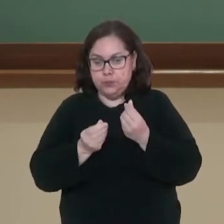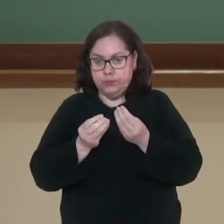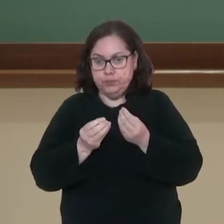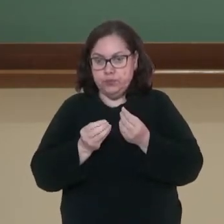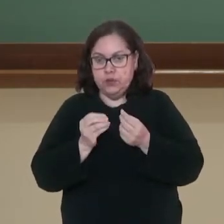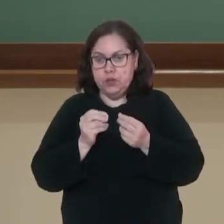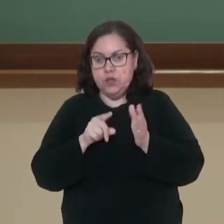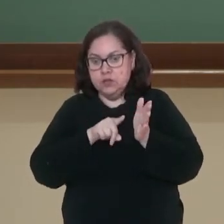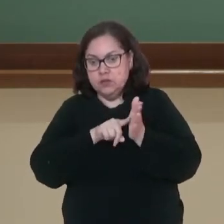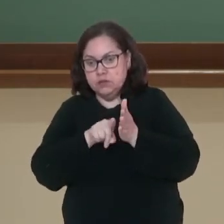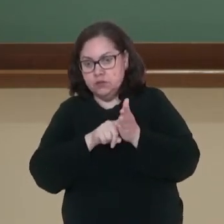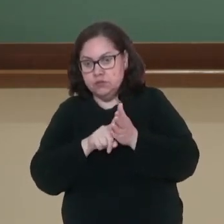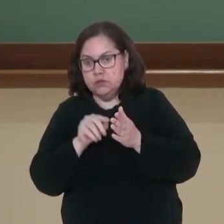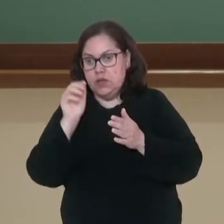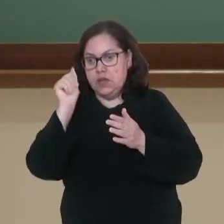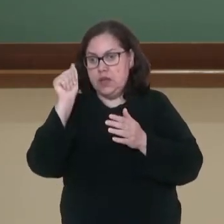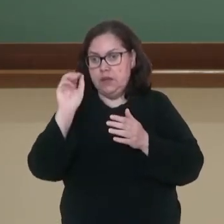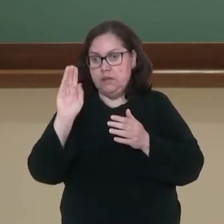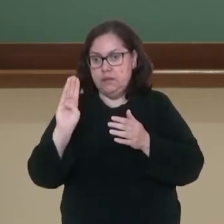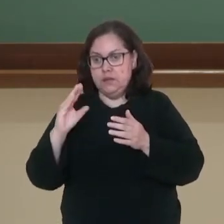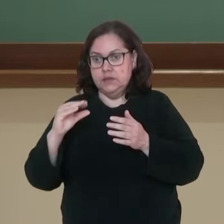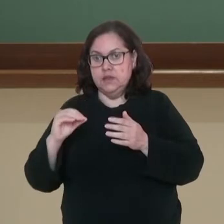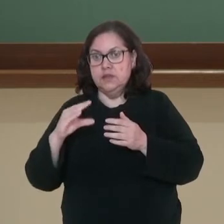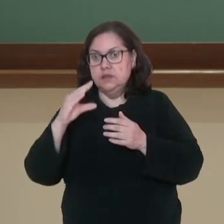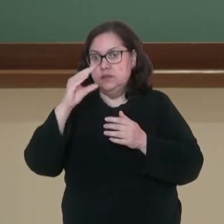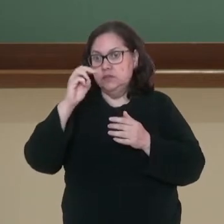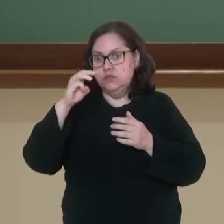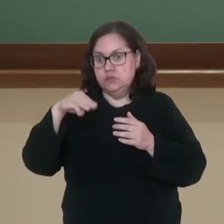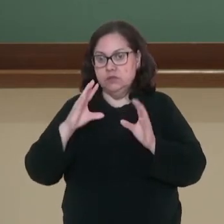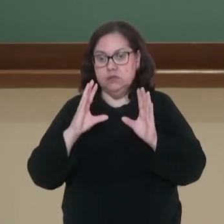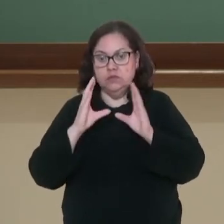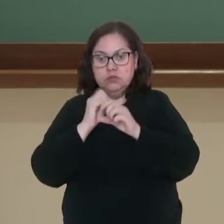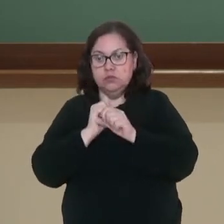nas alternativas derem centimorgan,